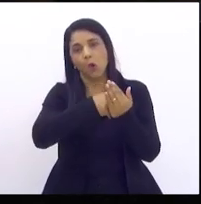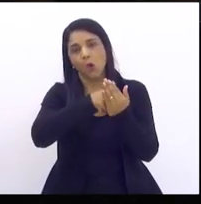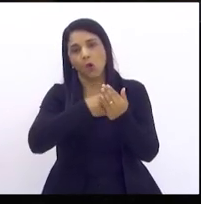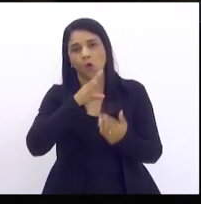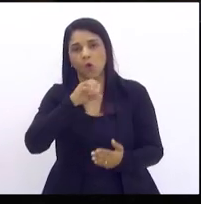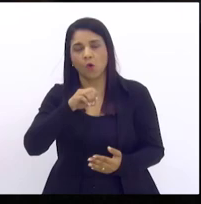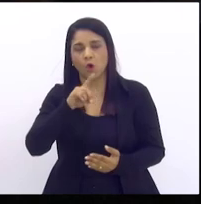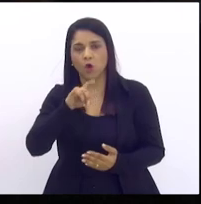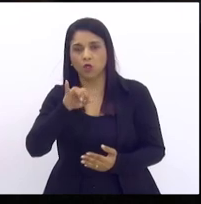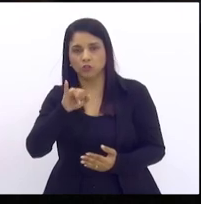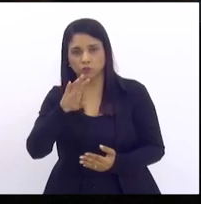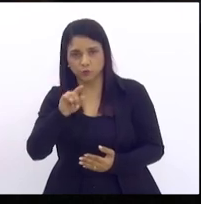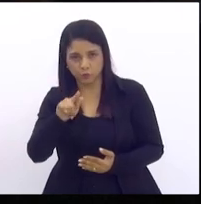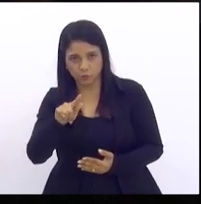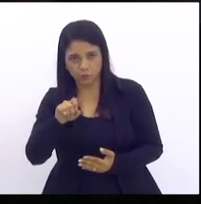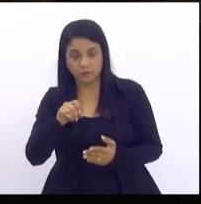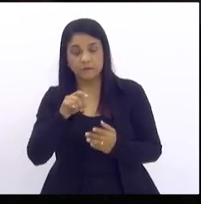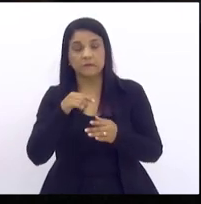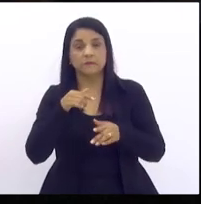nós vamos chegar lá.